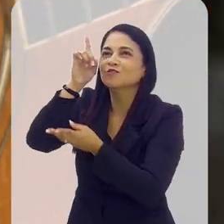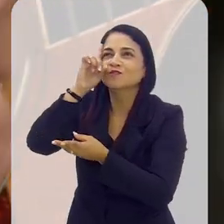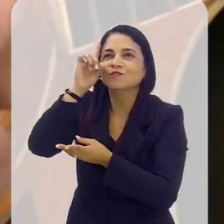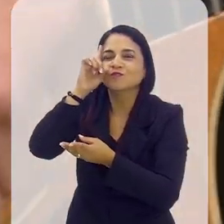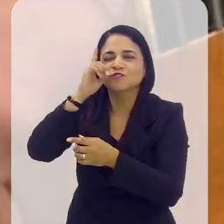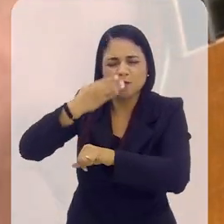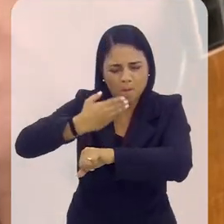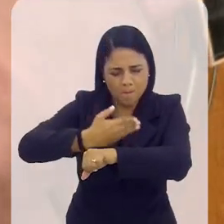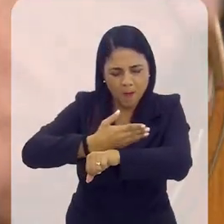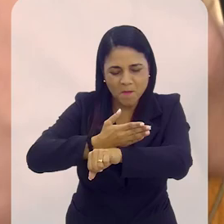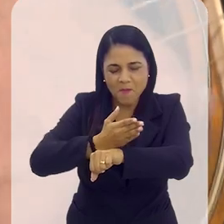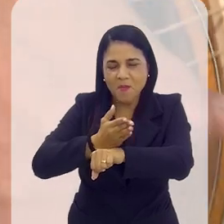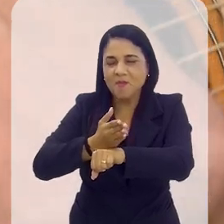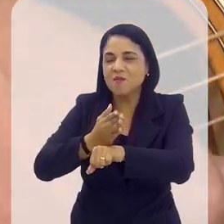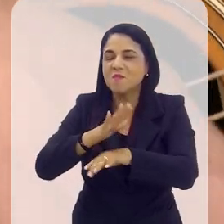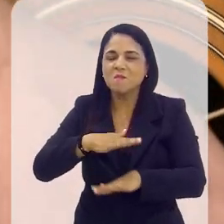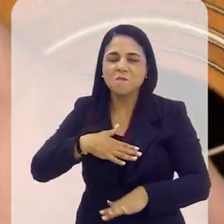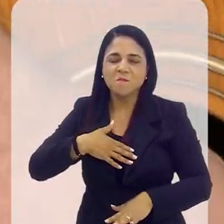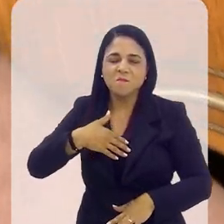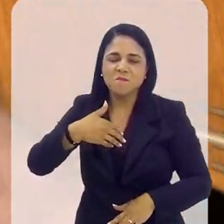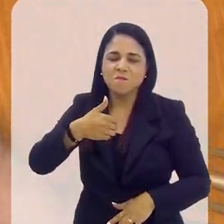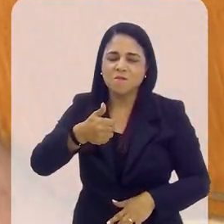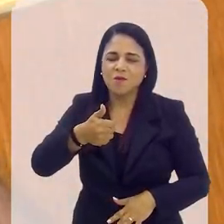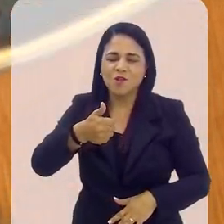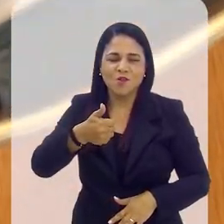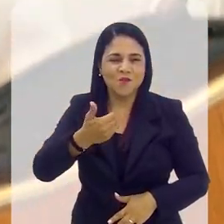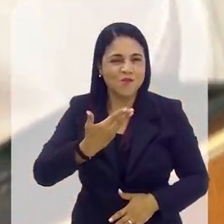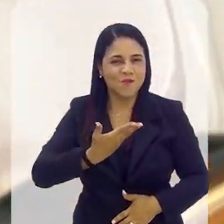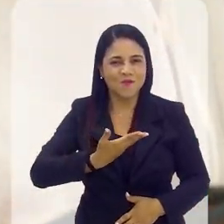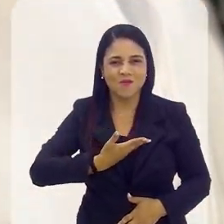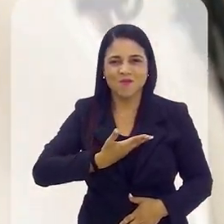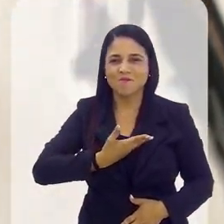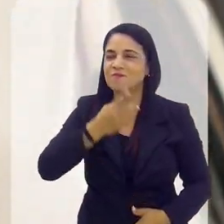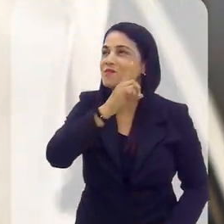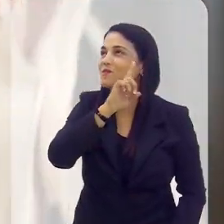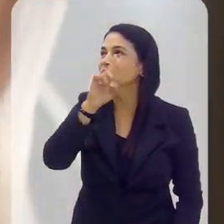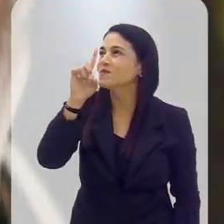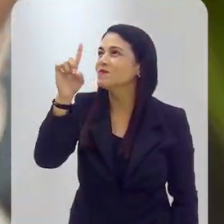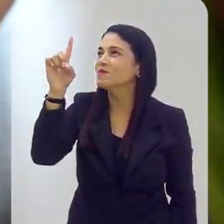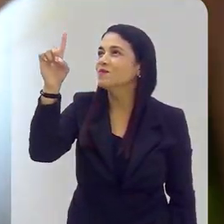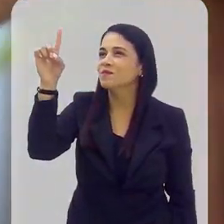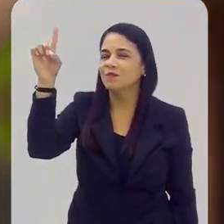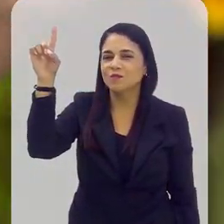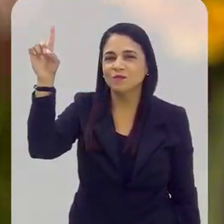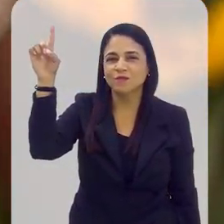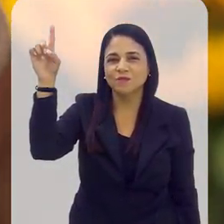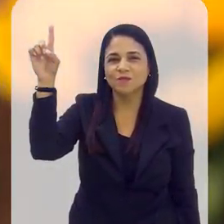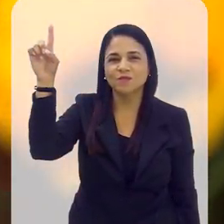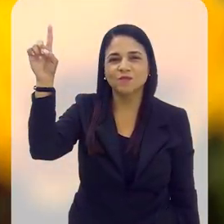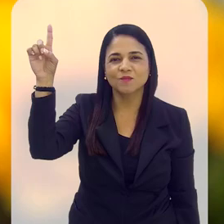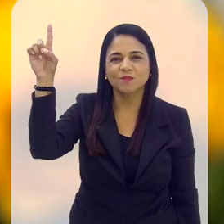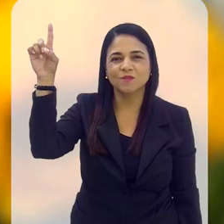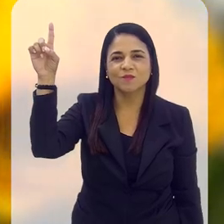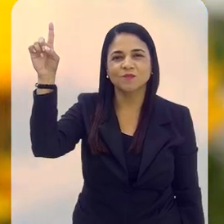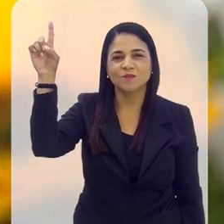hora, porque tu és o meu melhor amigo.